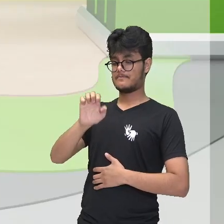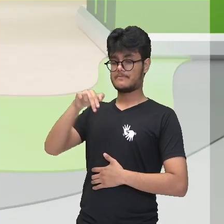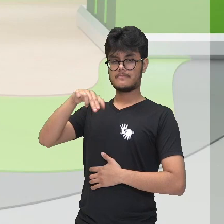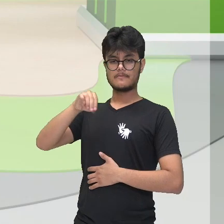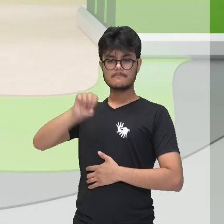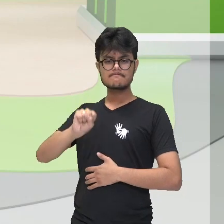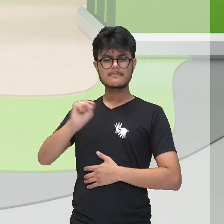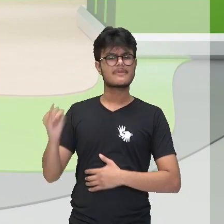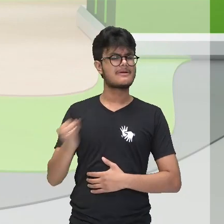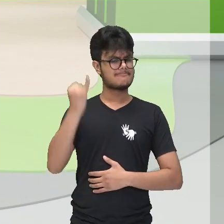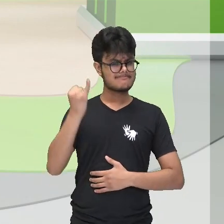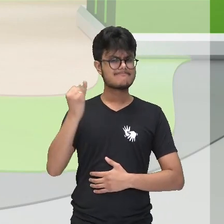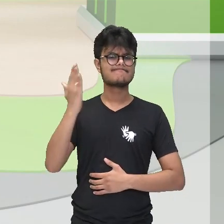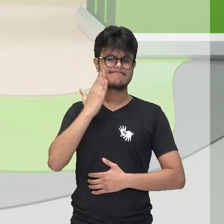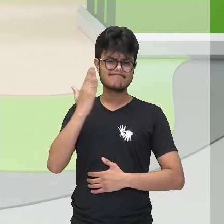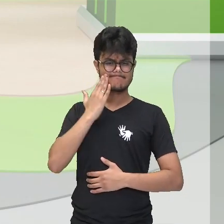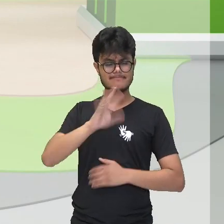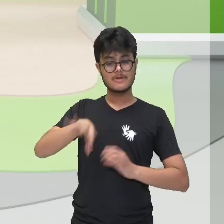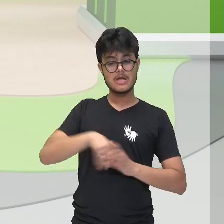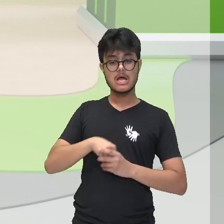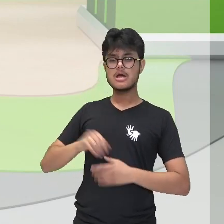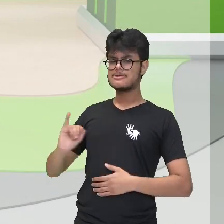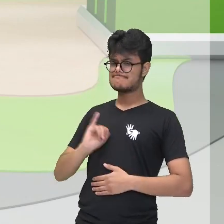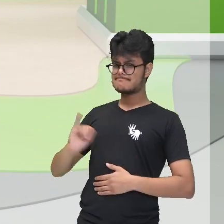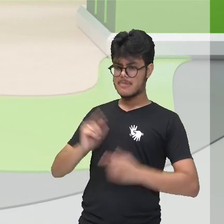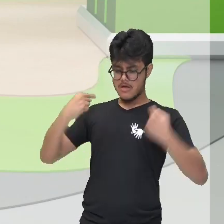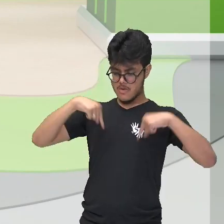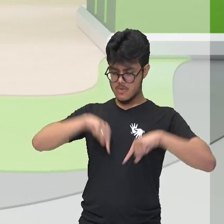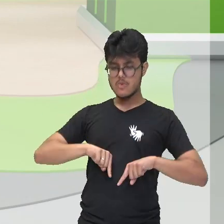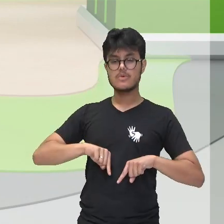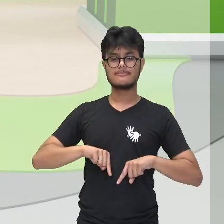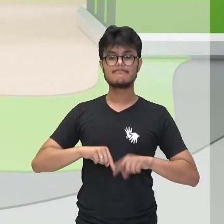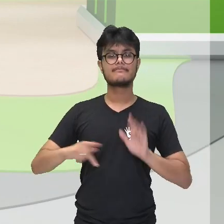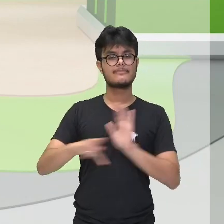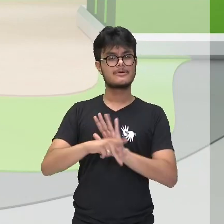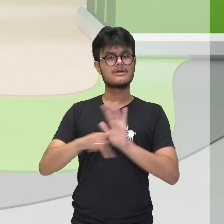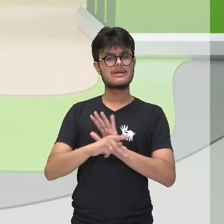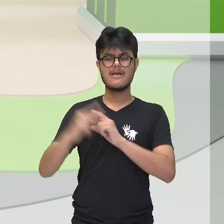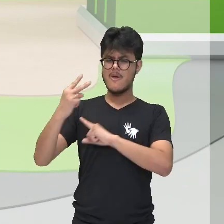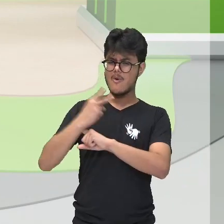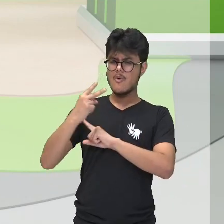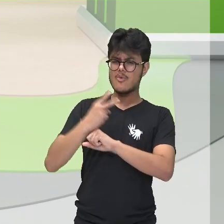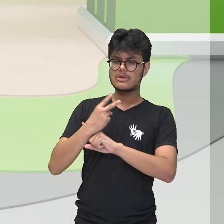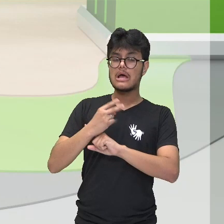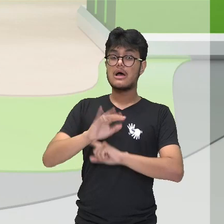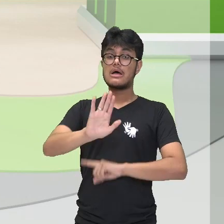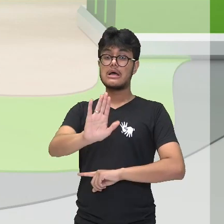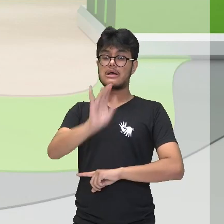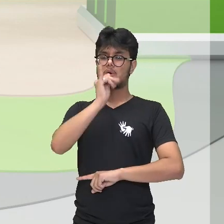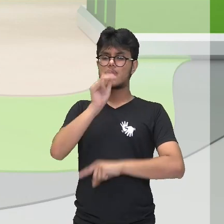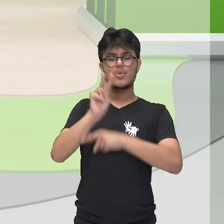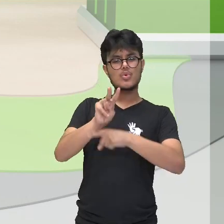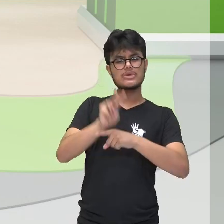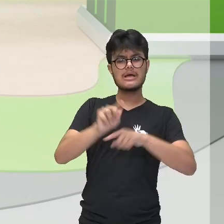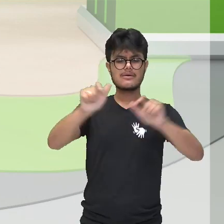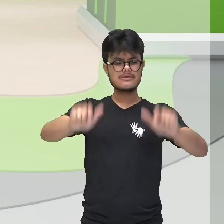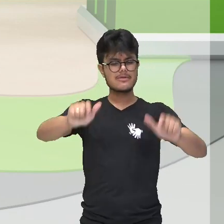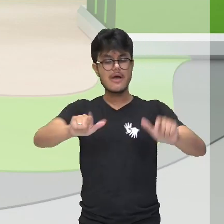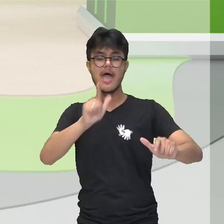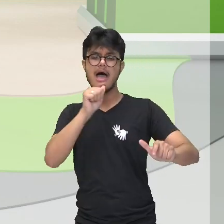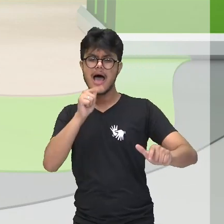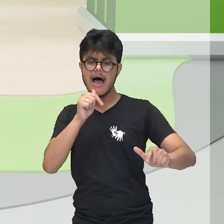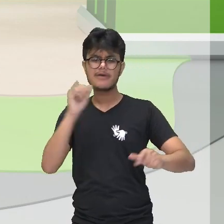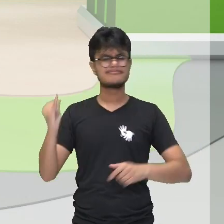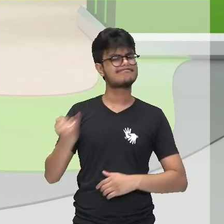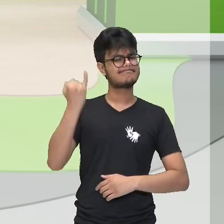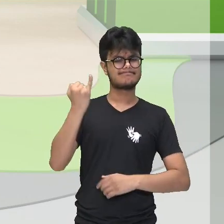sistema imunológico, a importância de cuidar do meio ambiente, né, da água, a importância de tratar esgoto